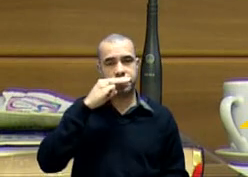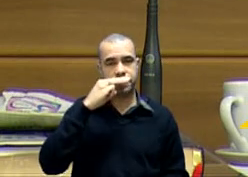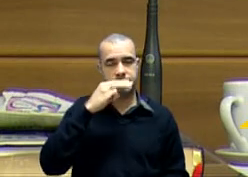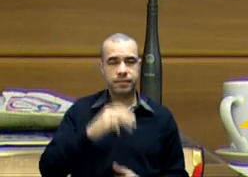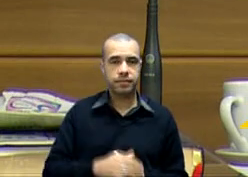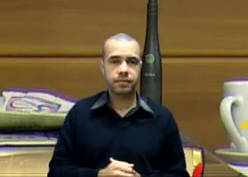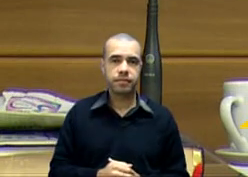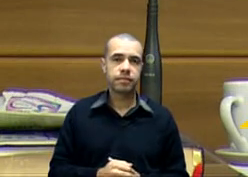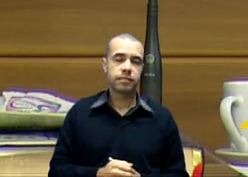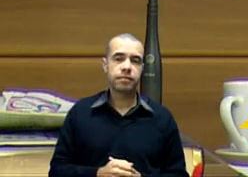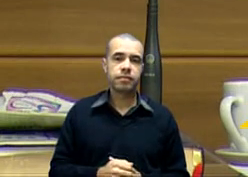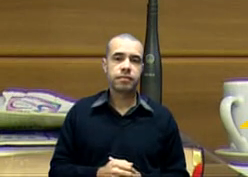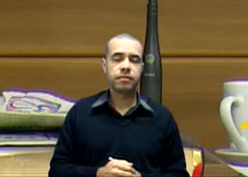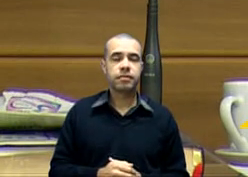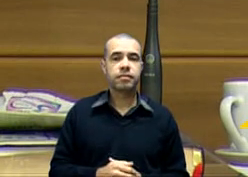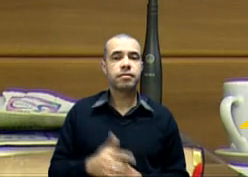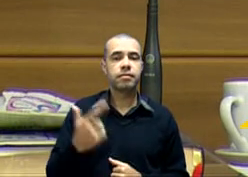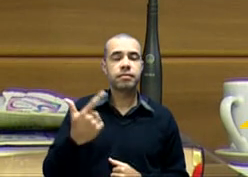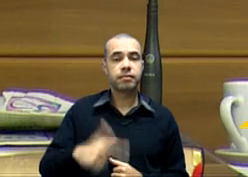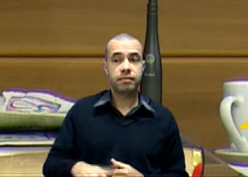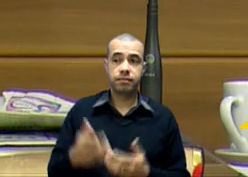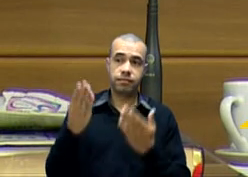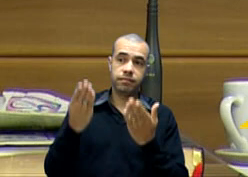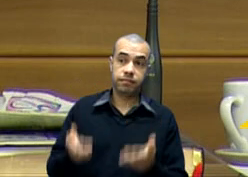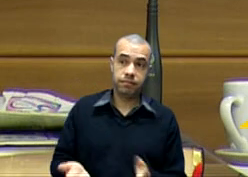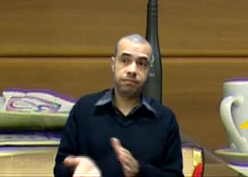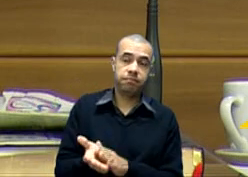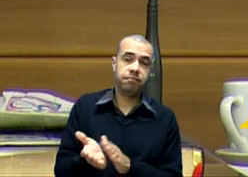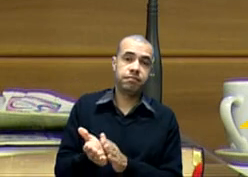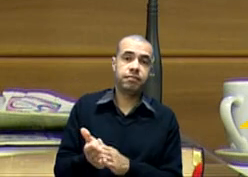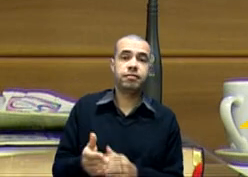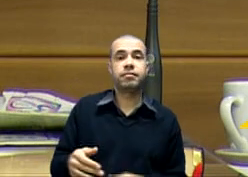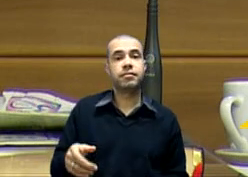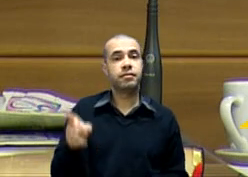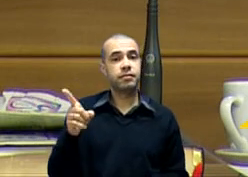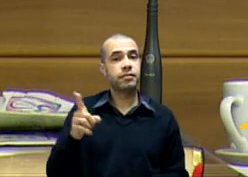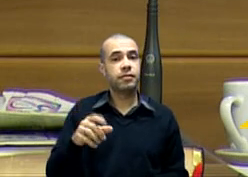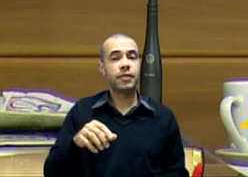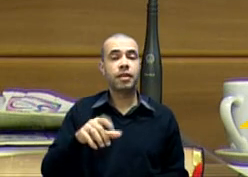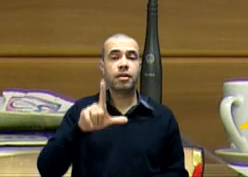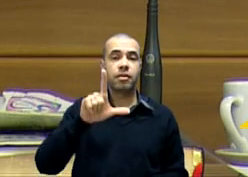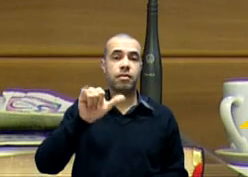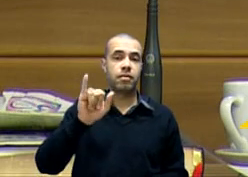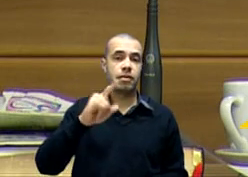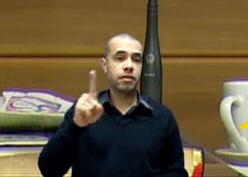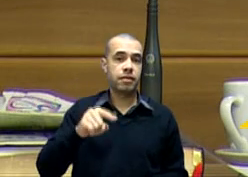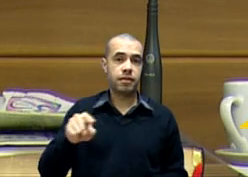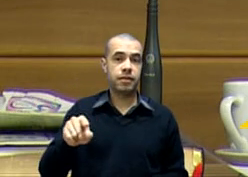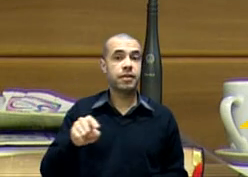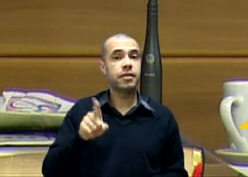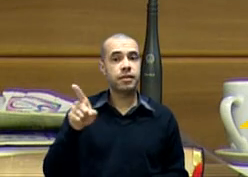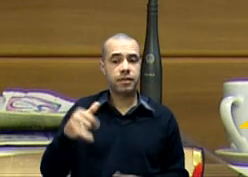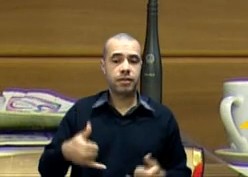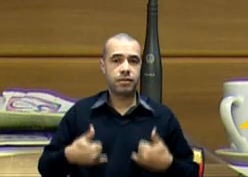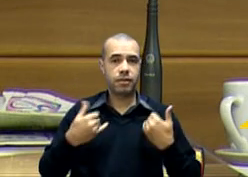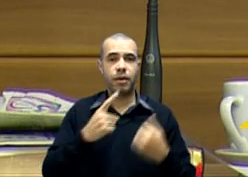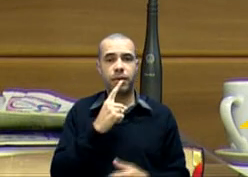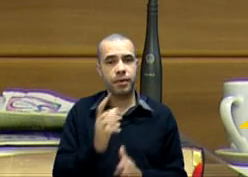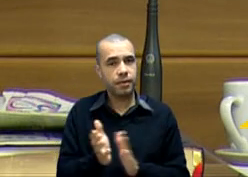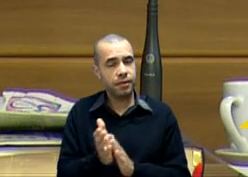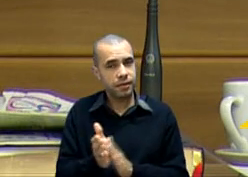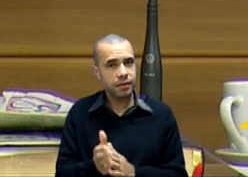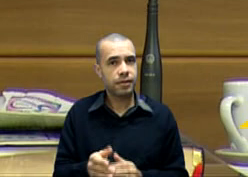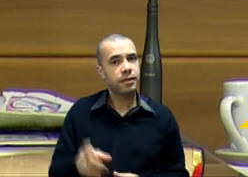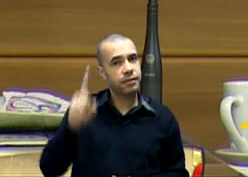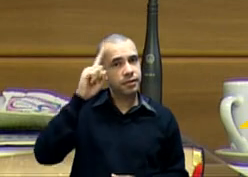Martinez. Requerimento verbal, voto de congratulações ao doutor Luiz Antônio Galerani Cutter, pela passagem de sua data